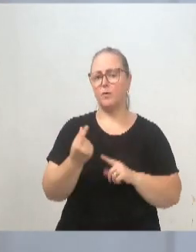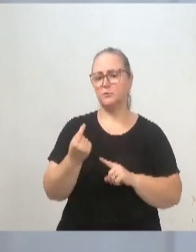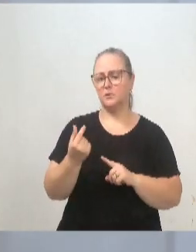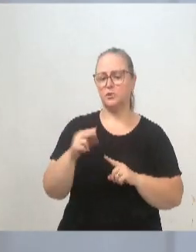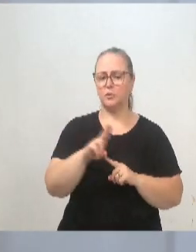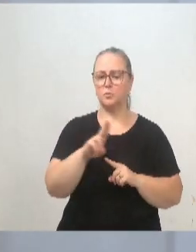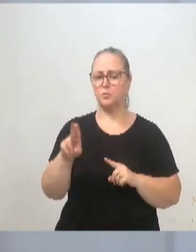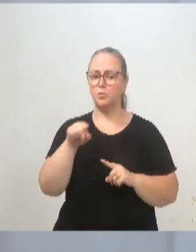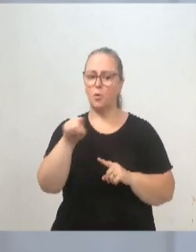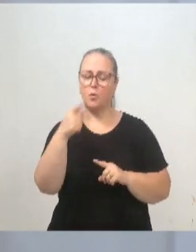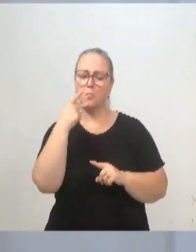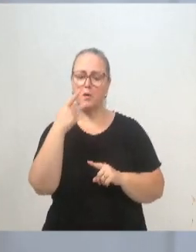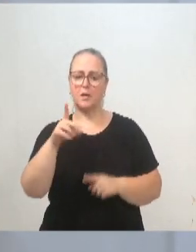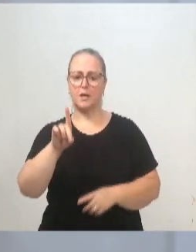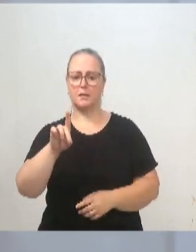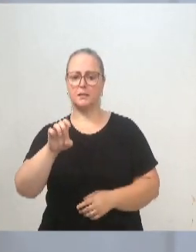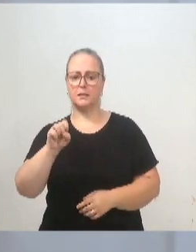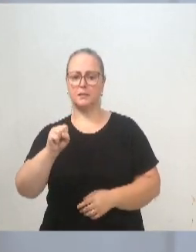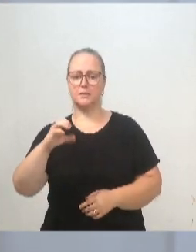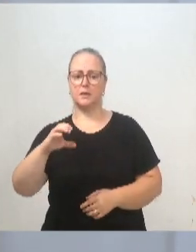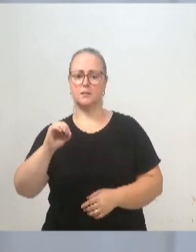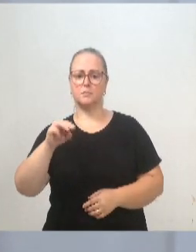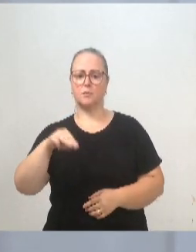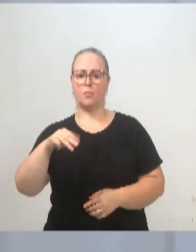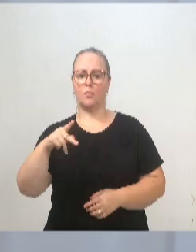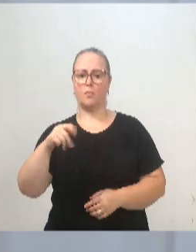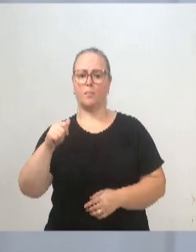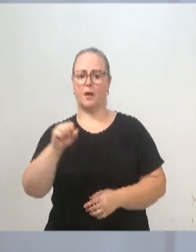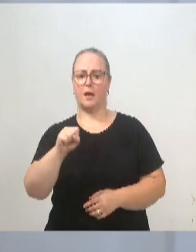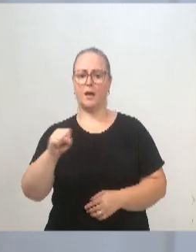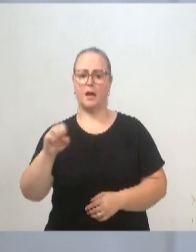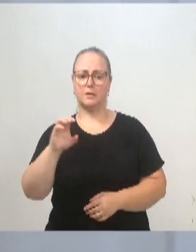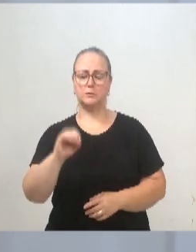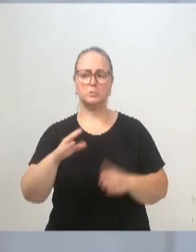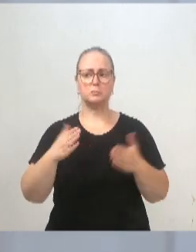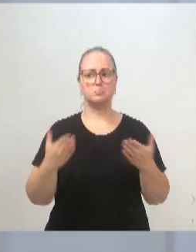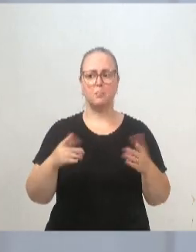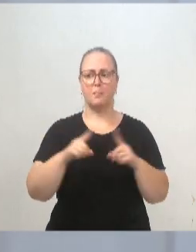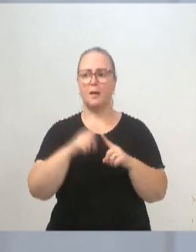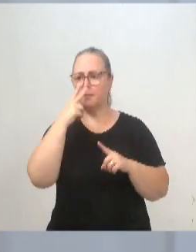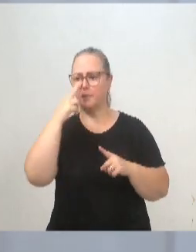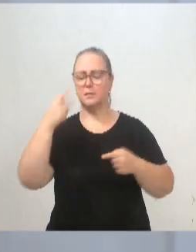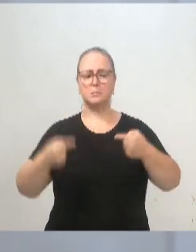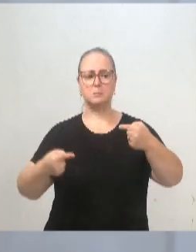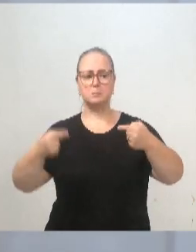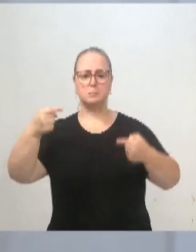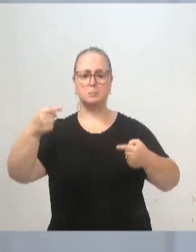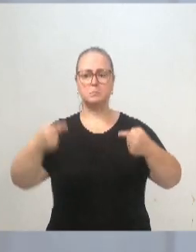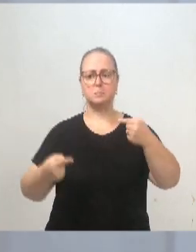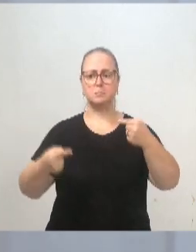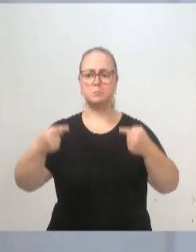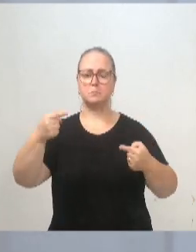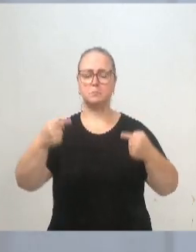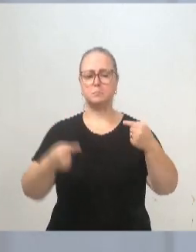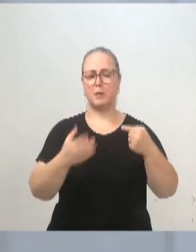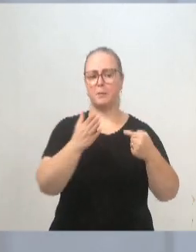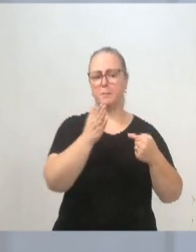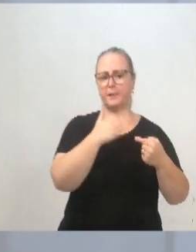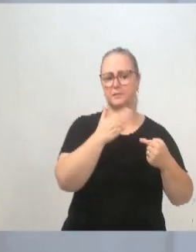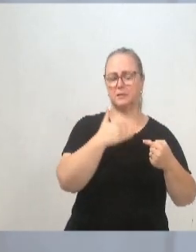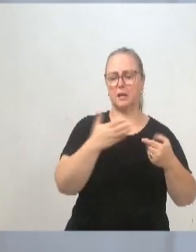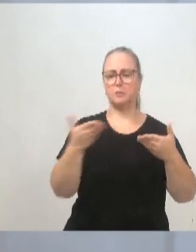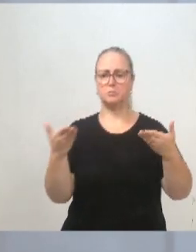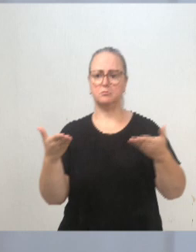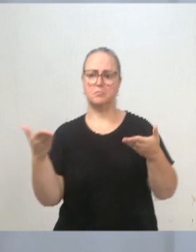déficit, né, que ficou ali num grande ping-pong entre a administração atual e a administração que